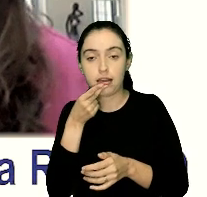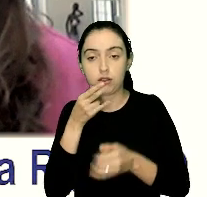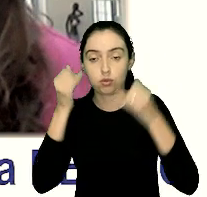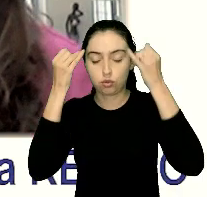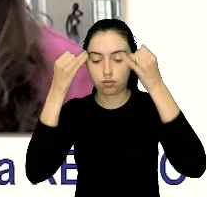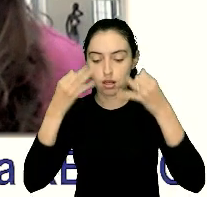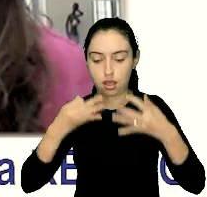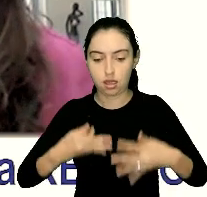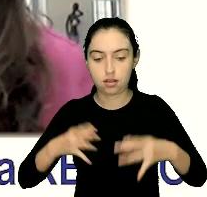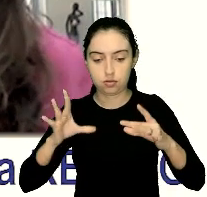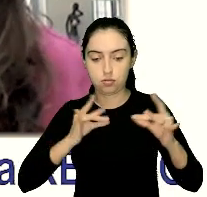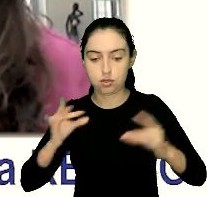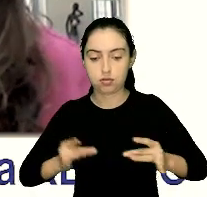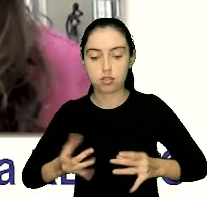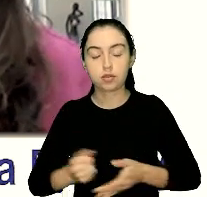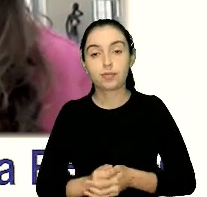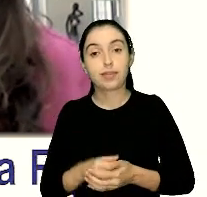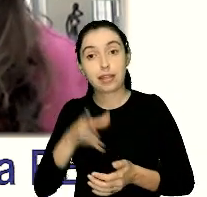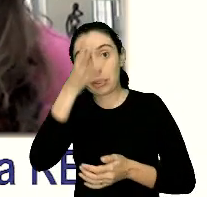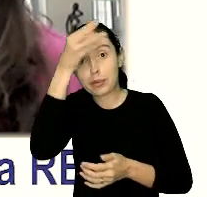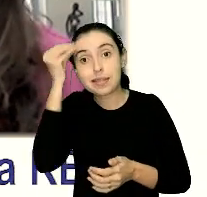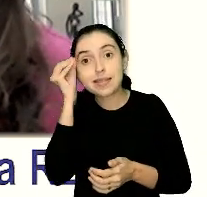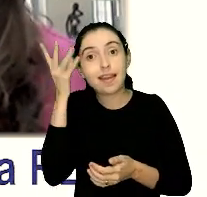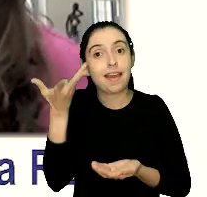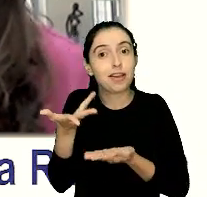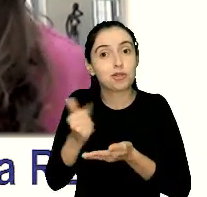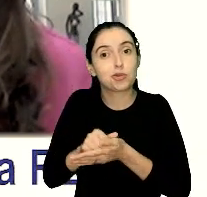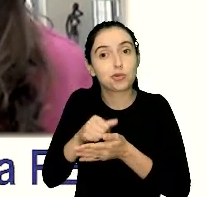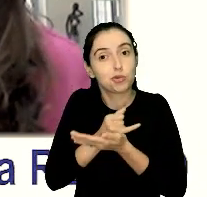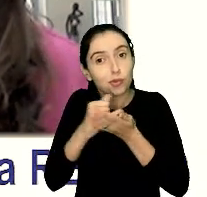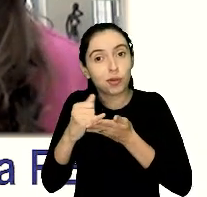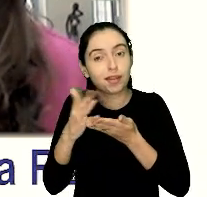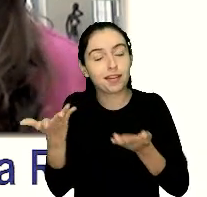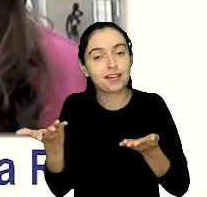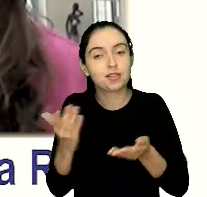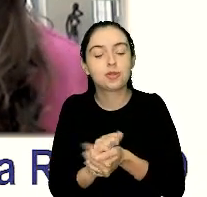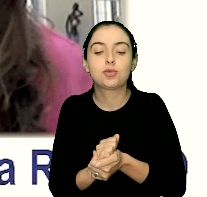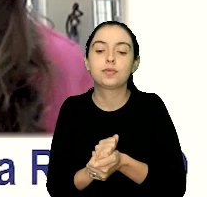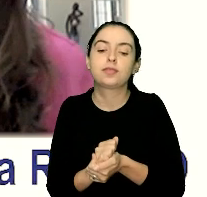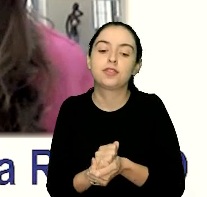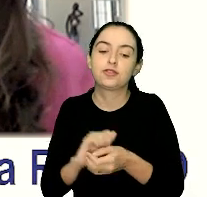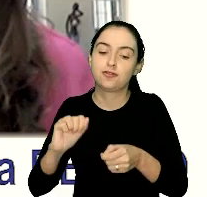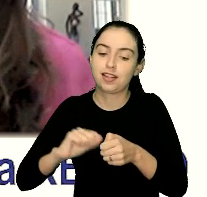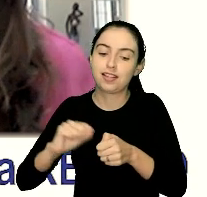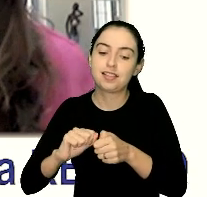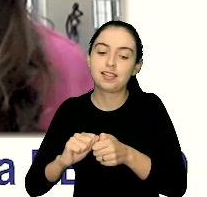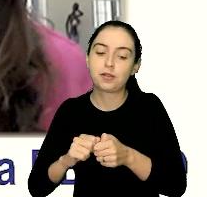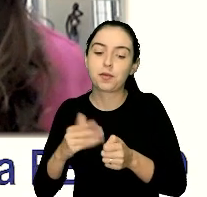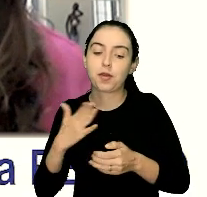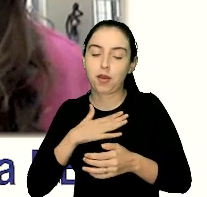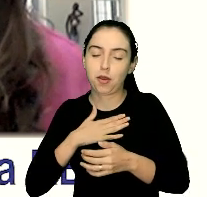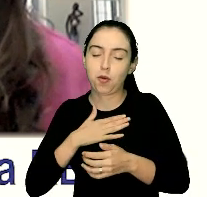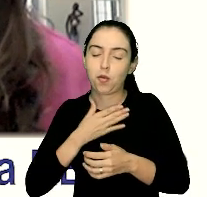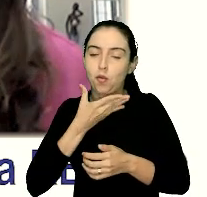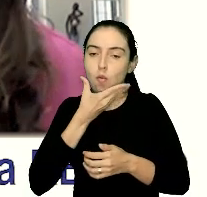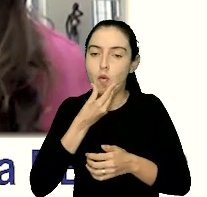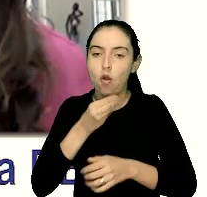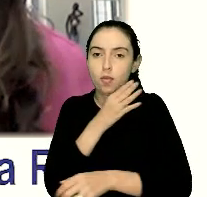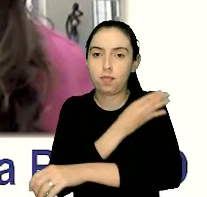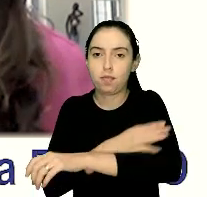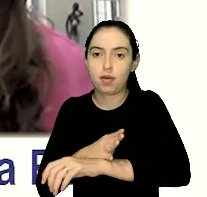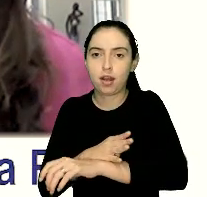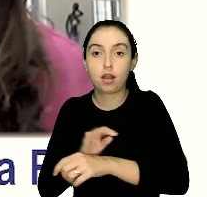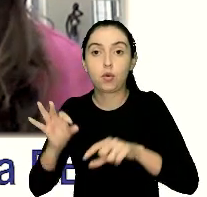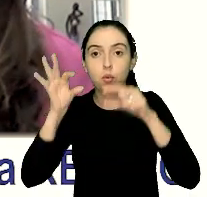me esqueço de fazê-la no início, né? Então, eu sou o branco, uso óculos, já tive